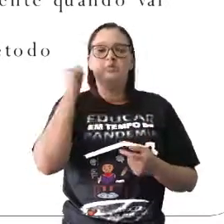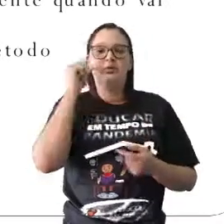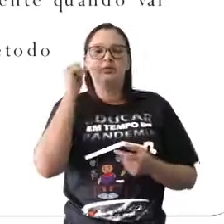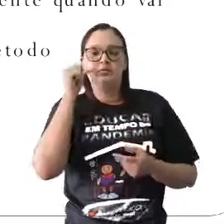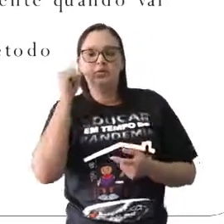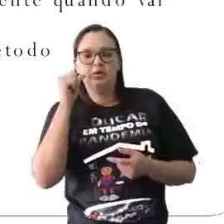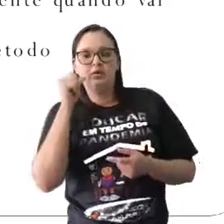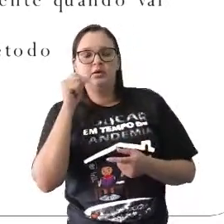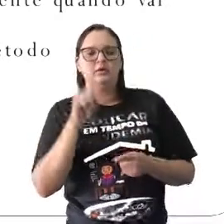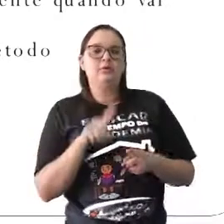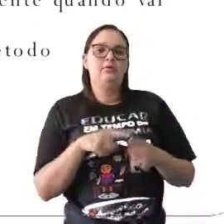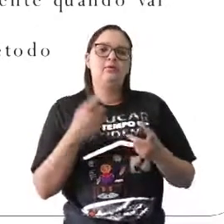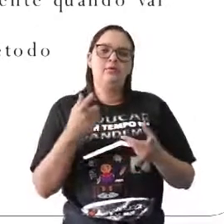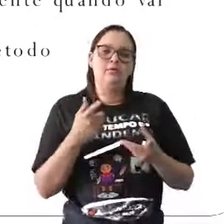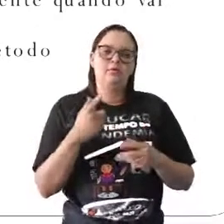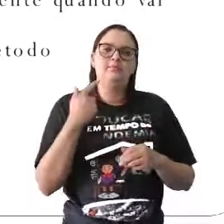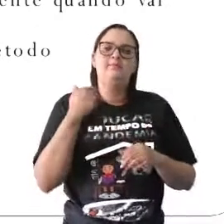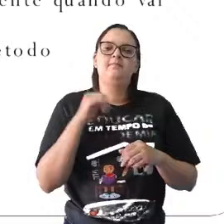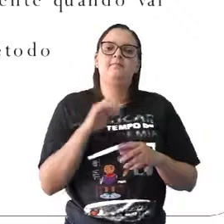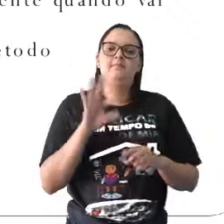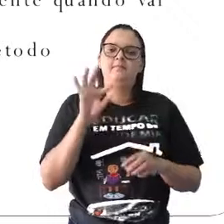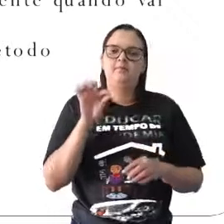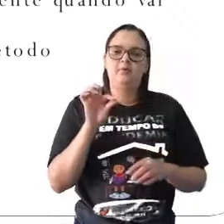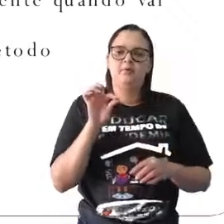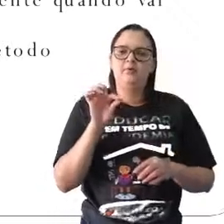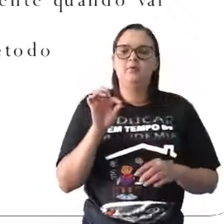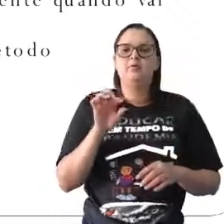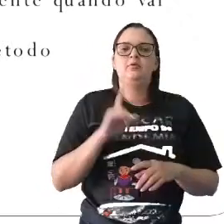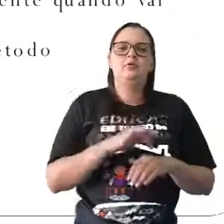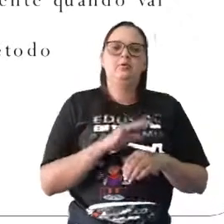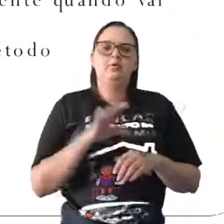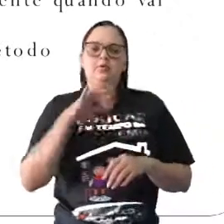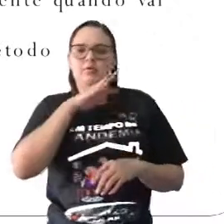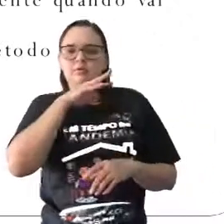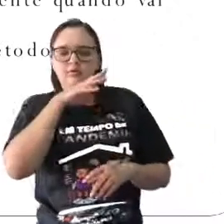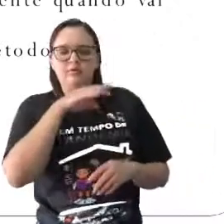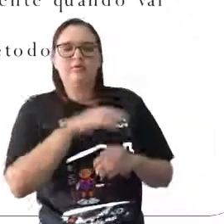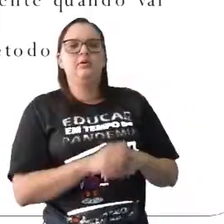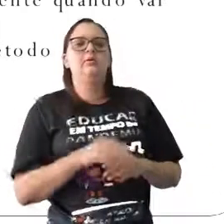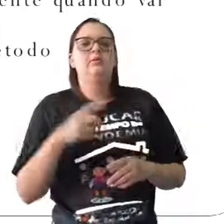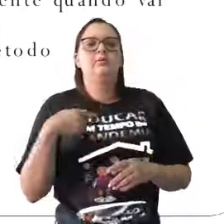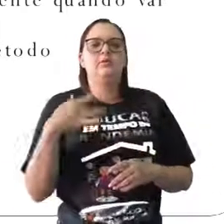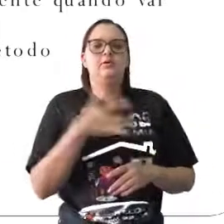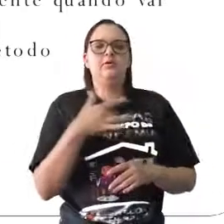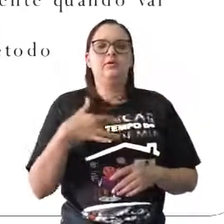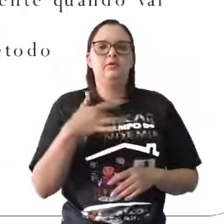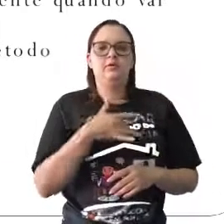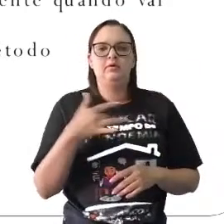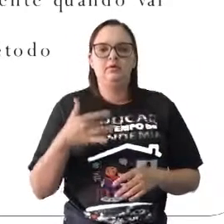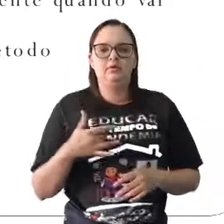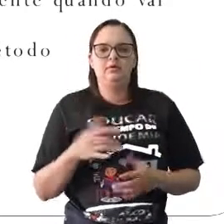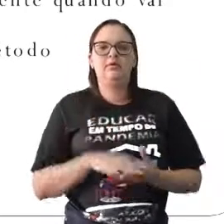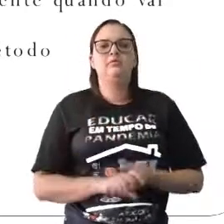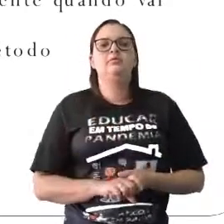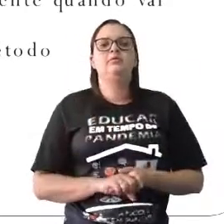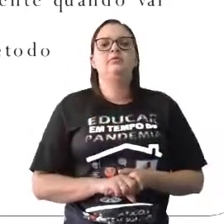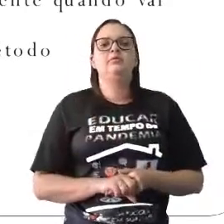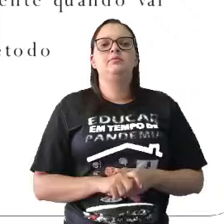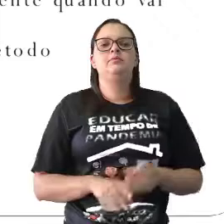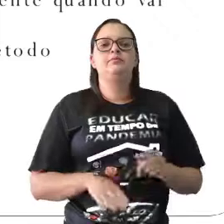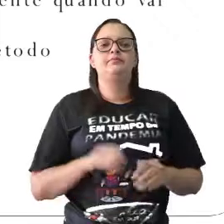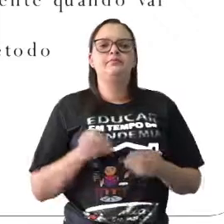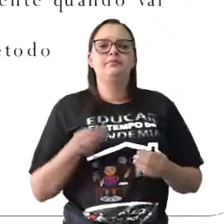riscos à saúde. Normalmente, elas contêm uma combinação de substâncias sintéticas análogas ao estrógeno e